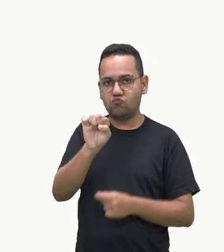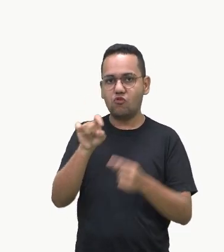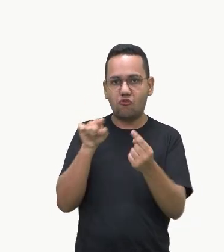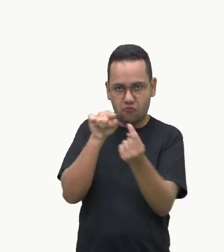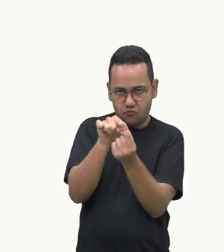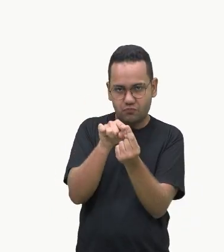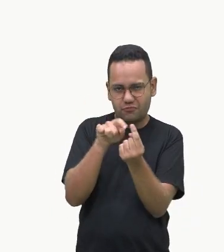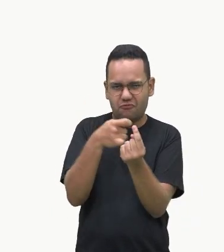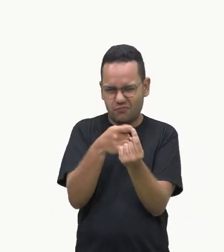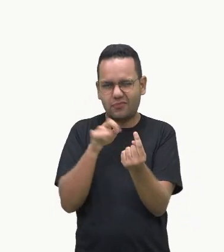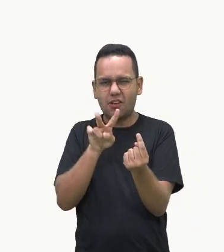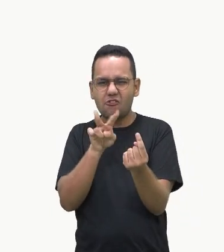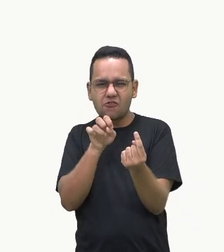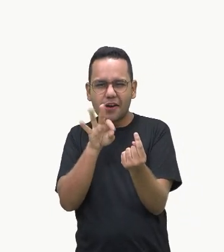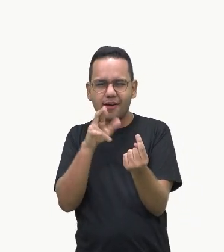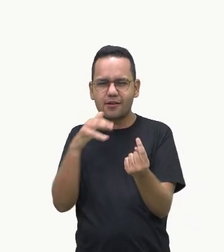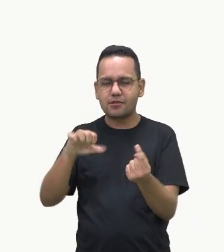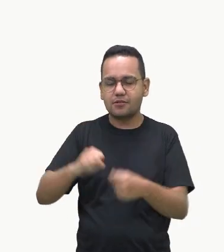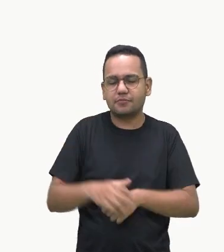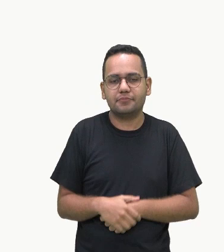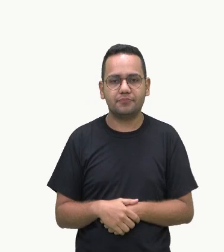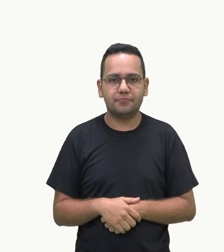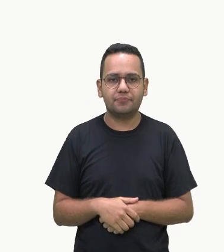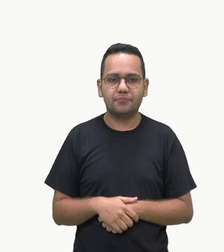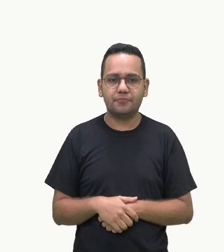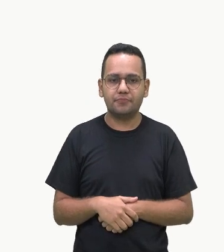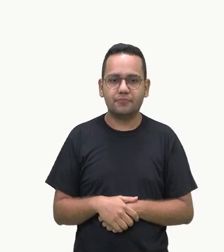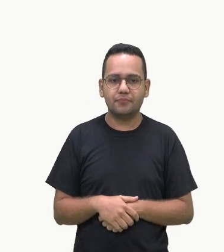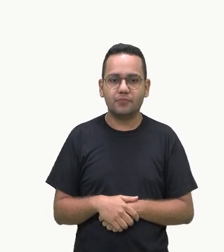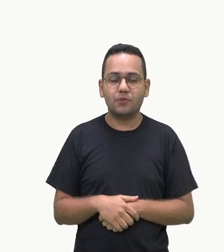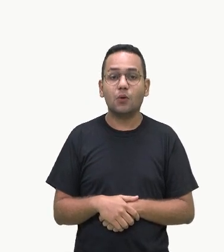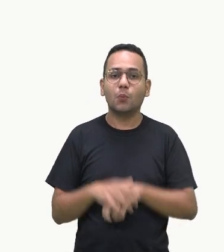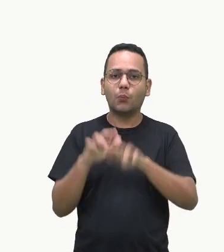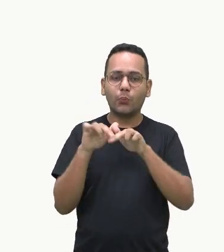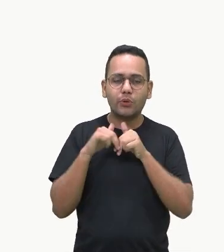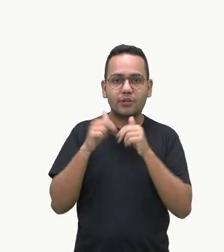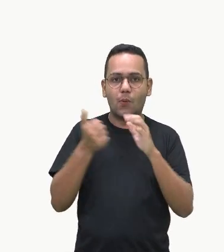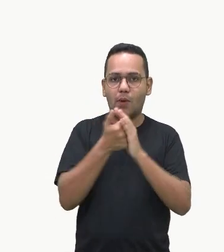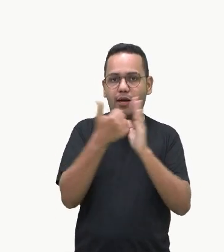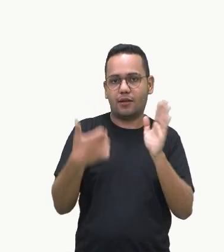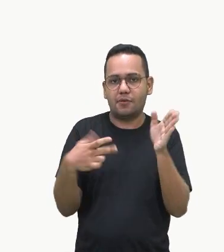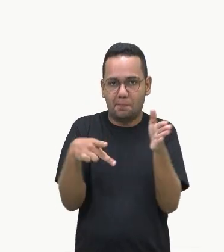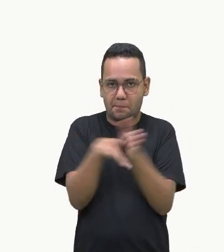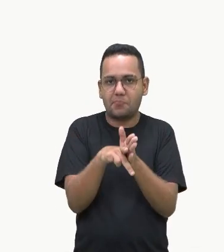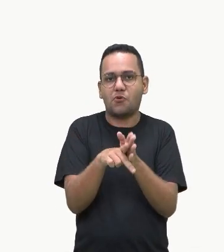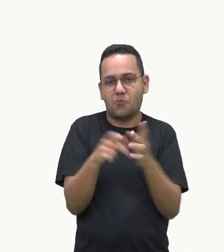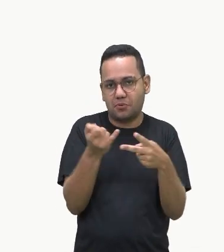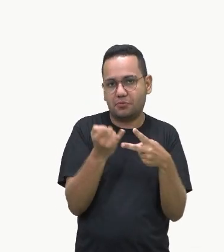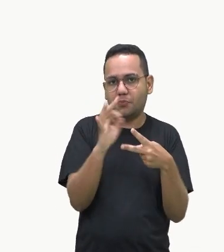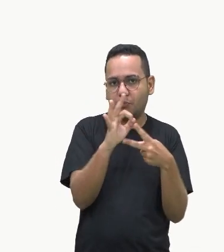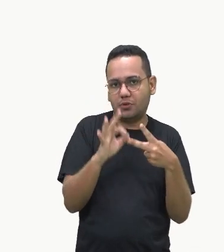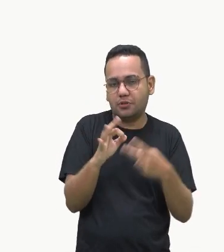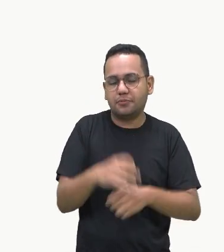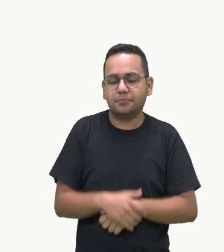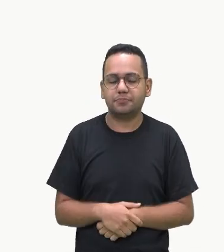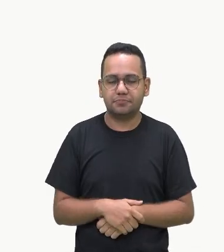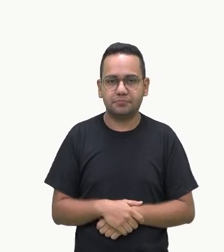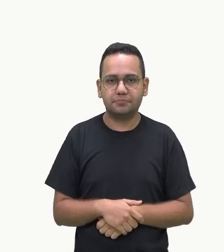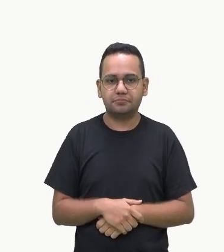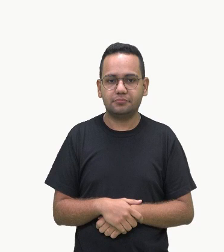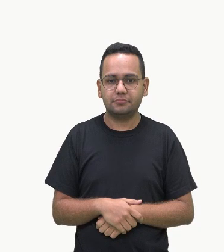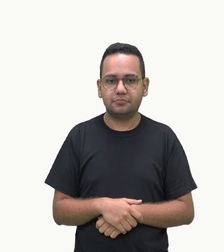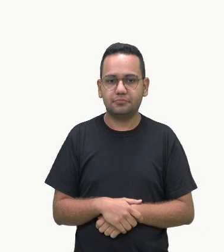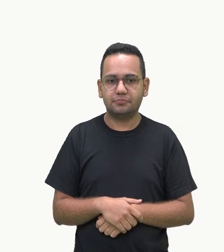e vértices, eles compõem os elementos de um polígono. Então, o